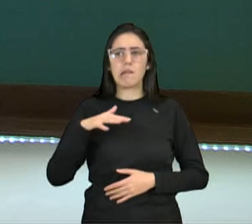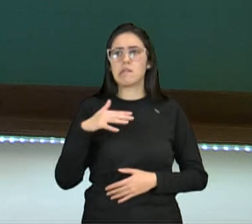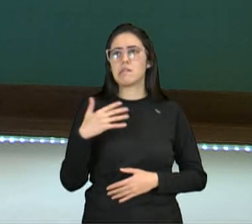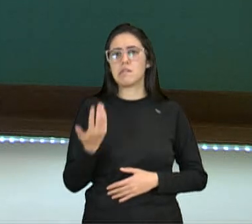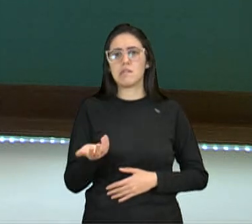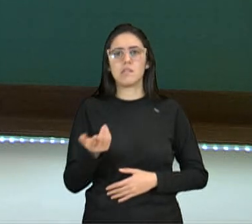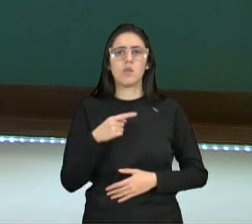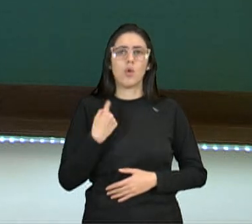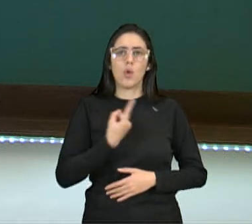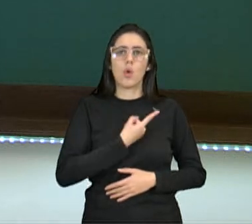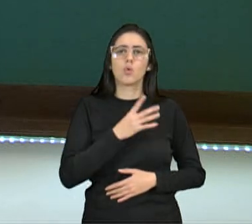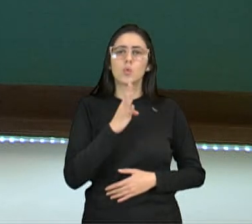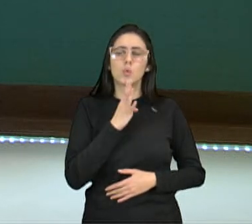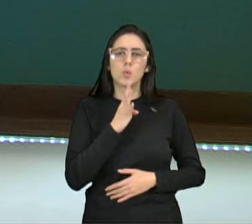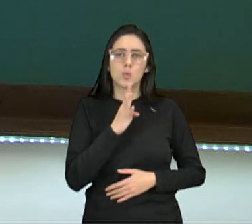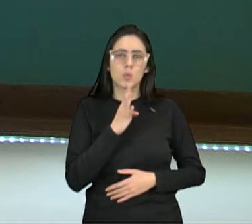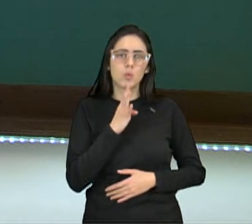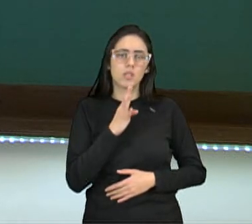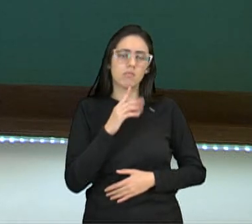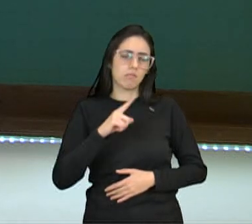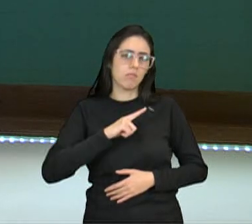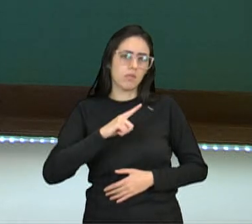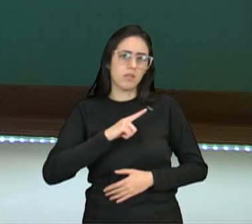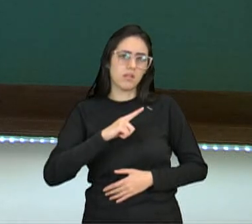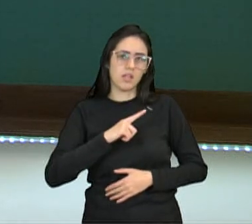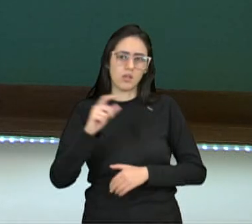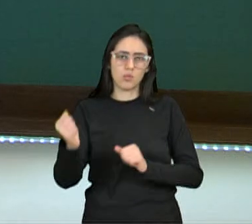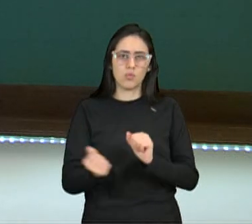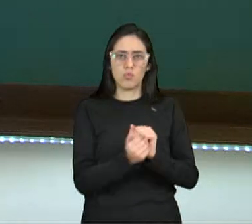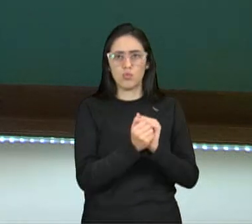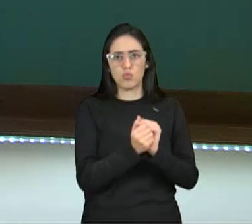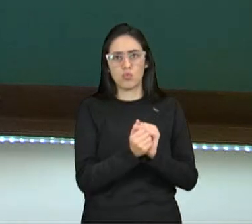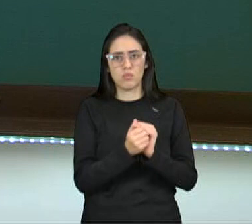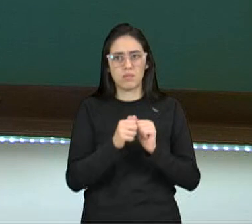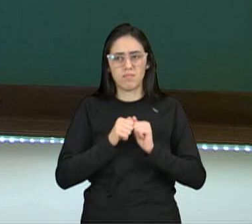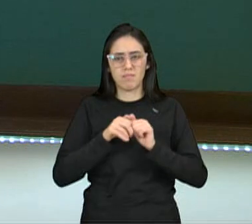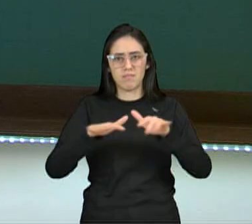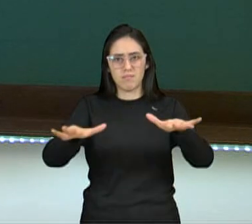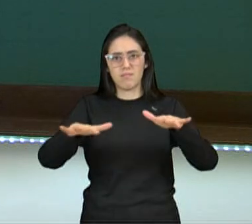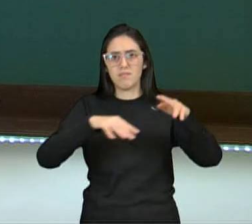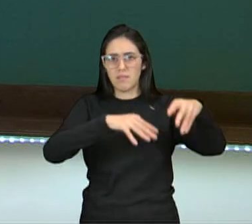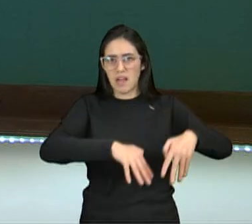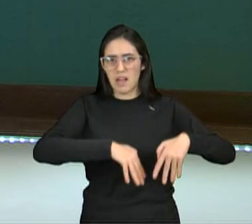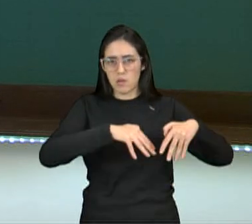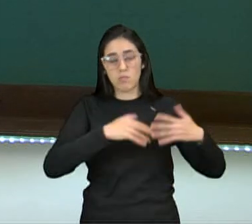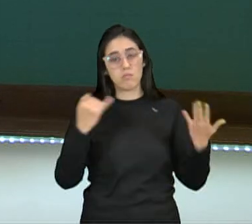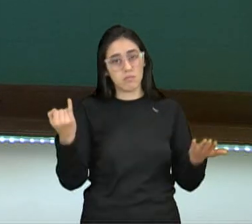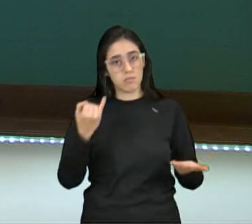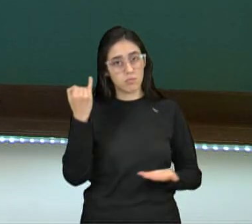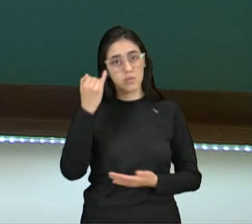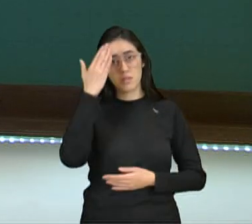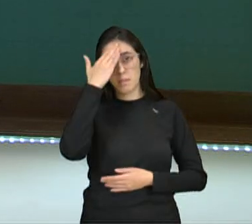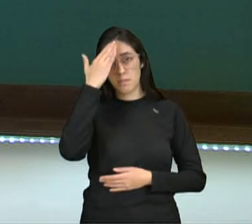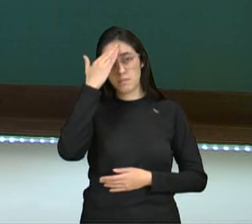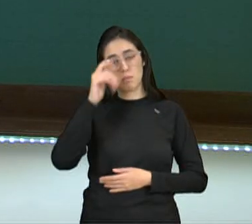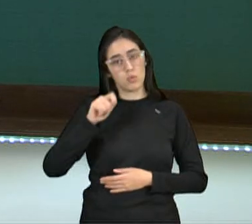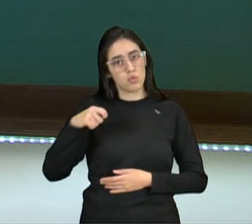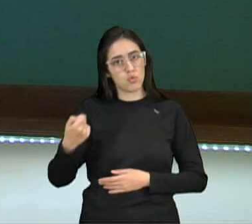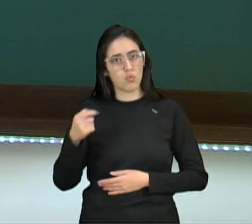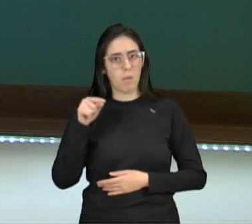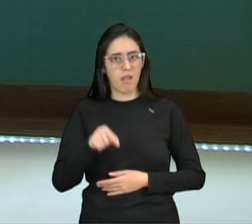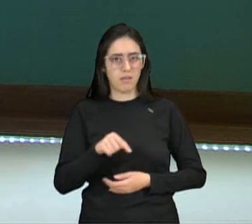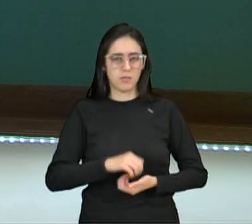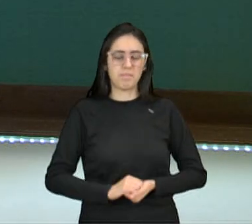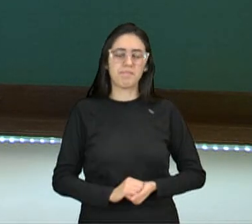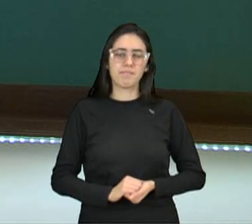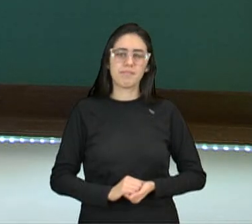que conhecemos, e que faz parte desse contexto ali da expansão agrícola. Então, é importantíssimo refletir sobre essas